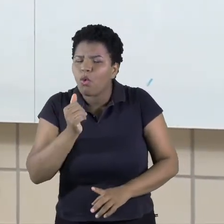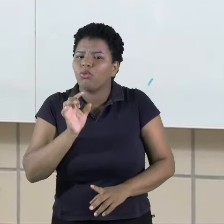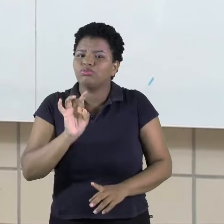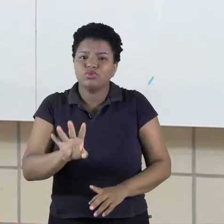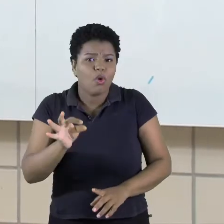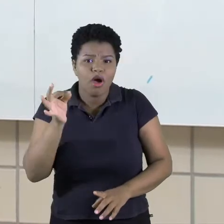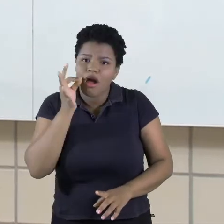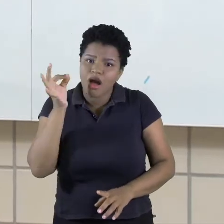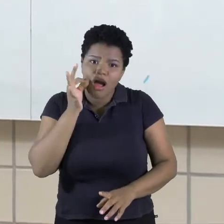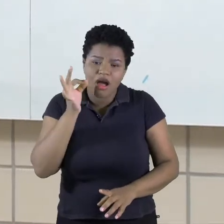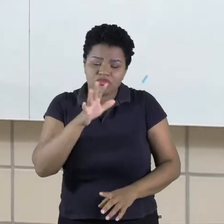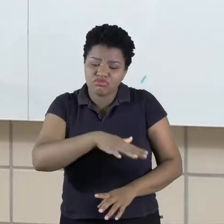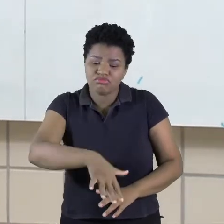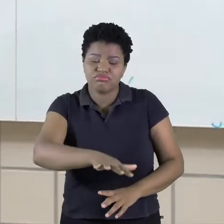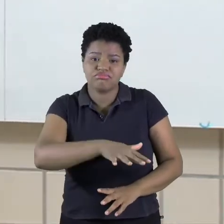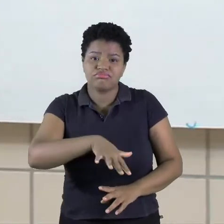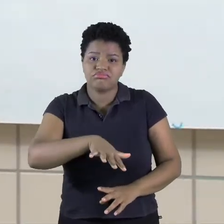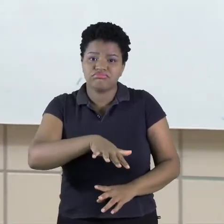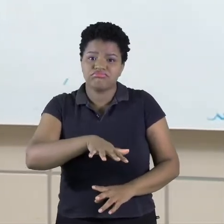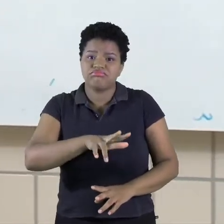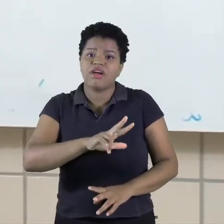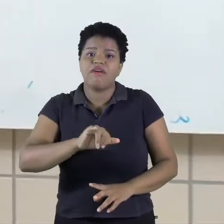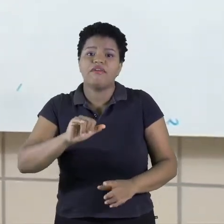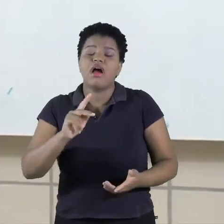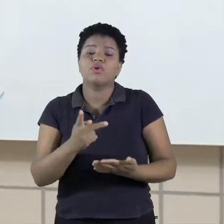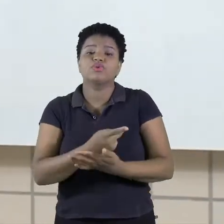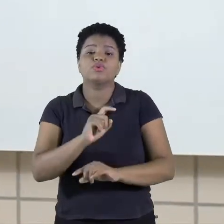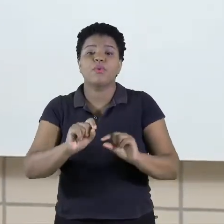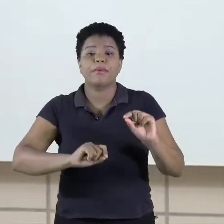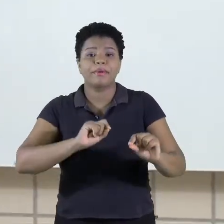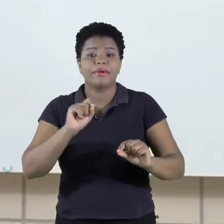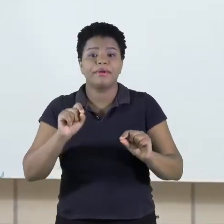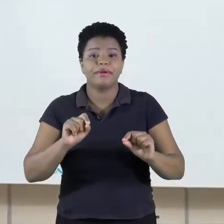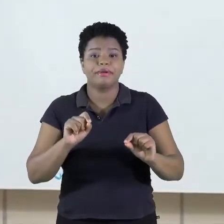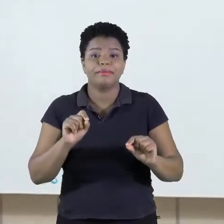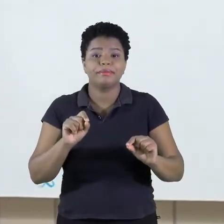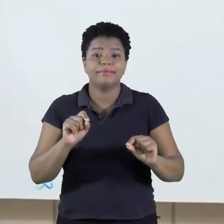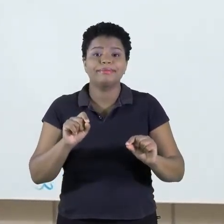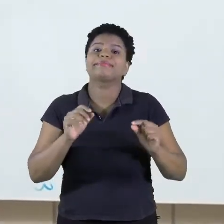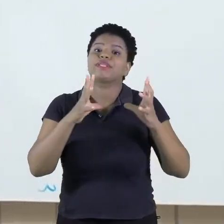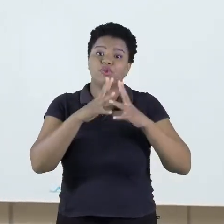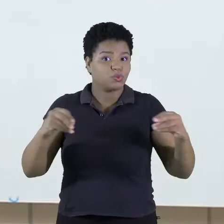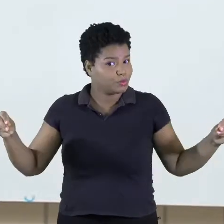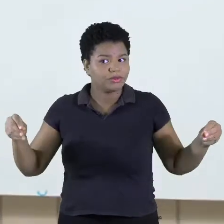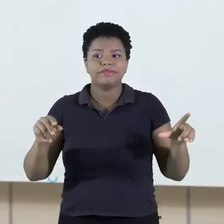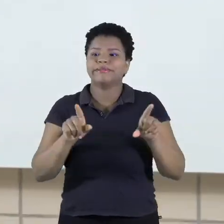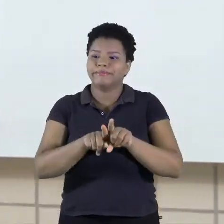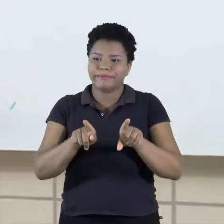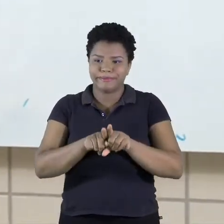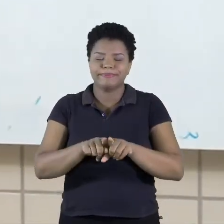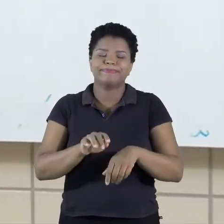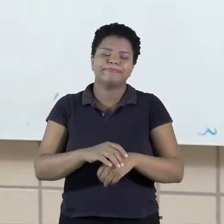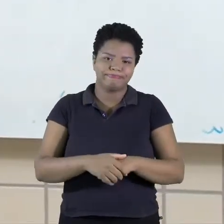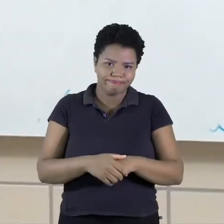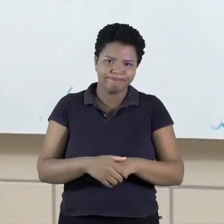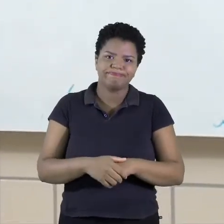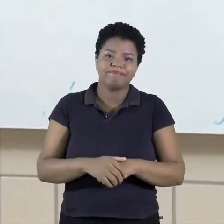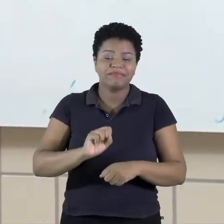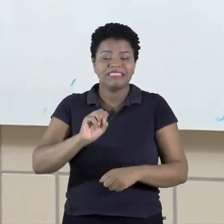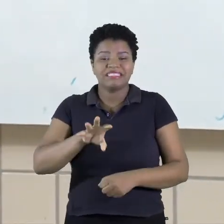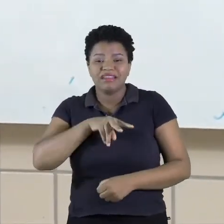naquele local, ela também vai fazer o quê? Vai sumir. Se minha cobra